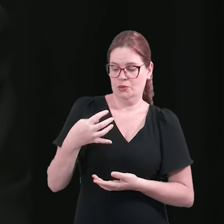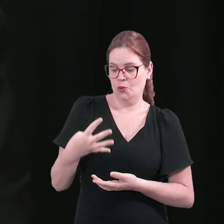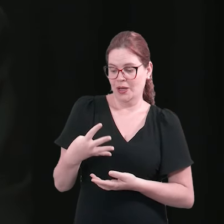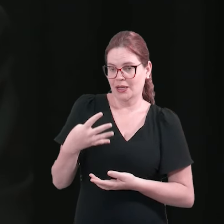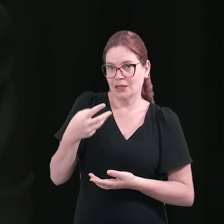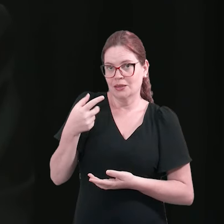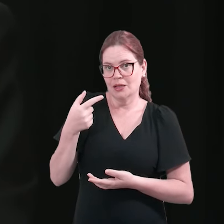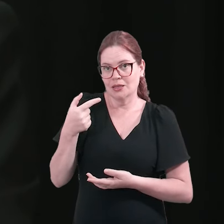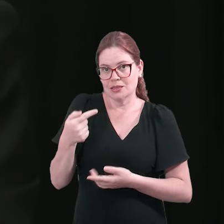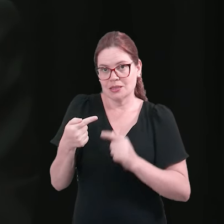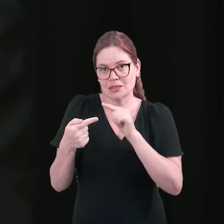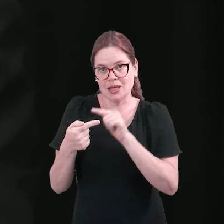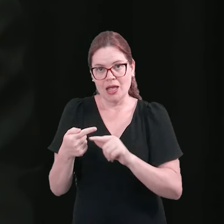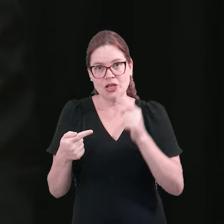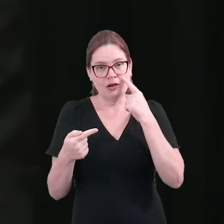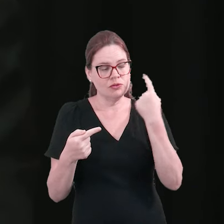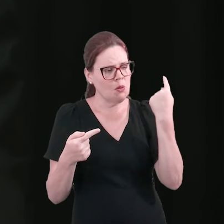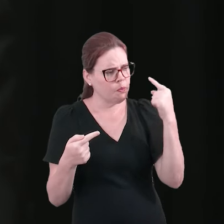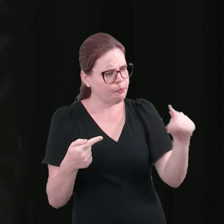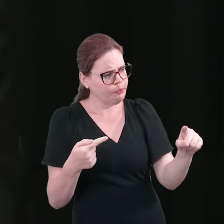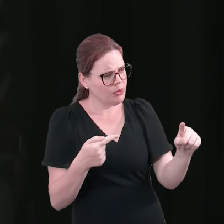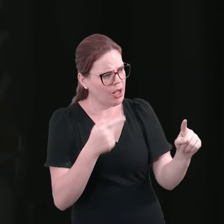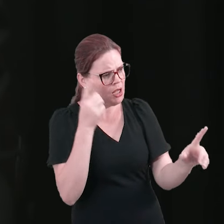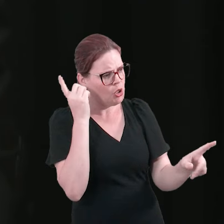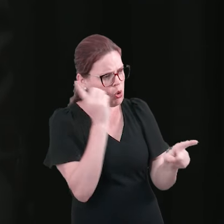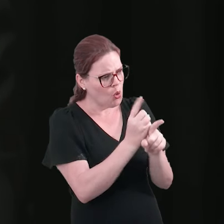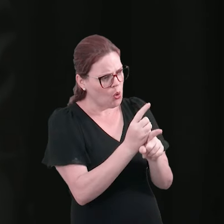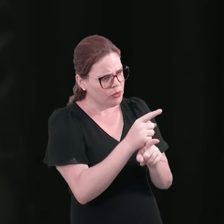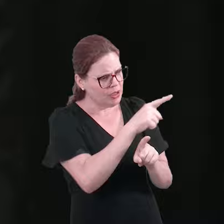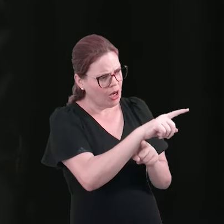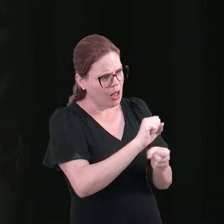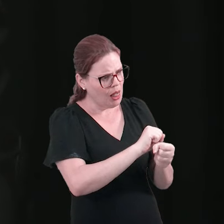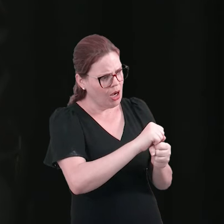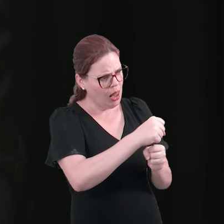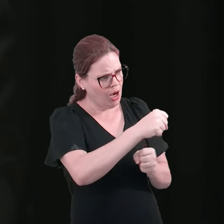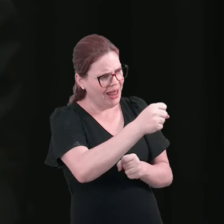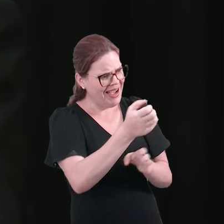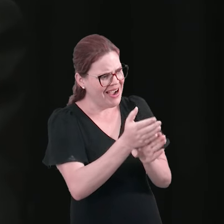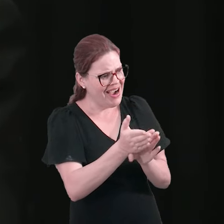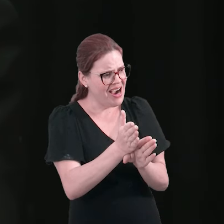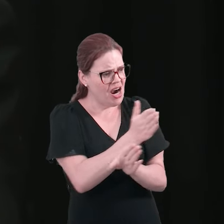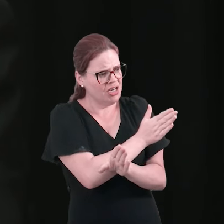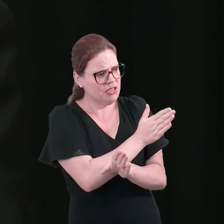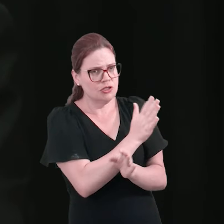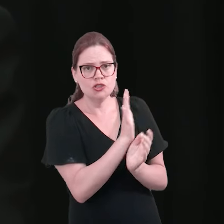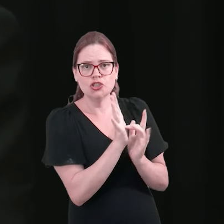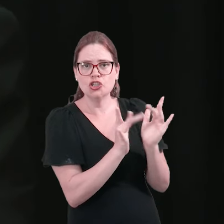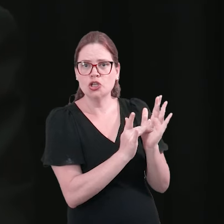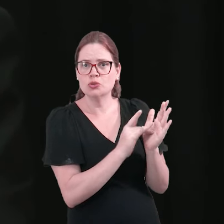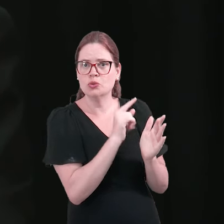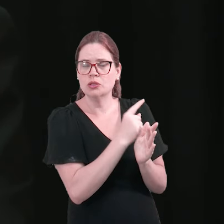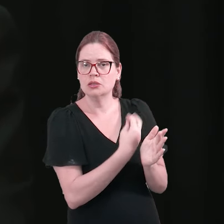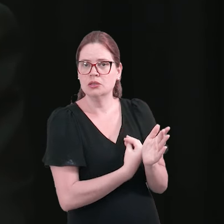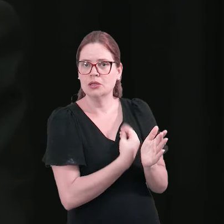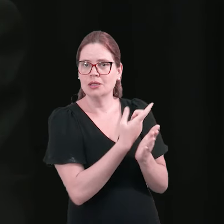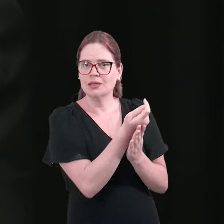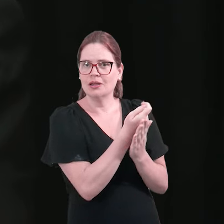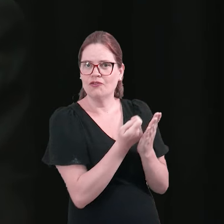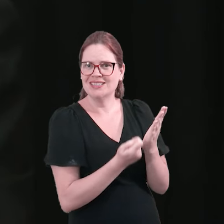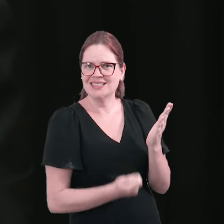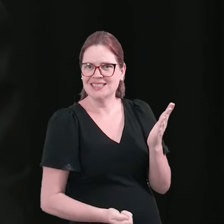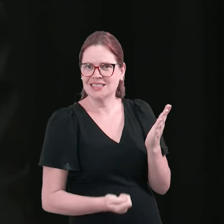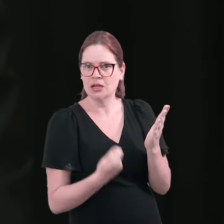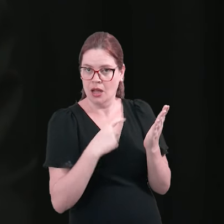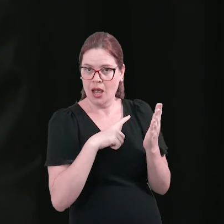1947, você encontra algo que vai antes do Senhor Jesus, que